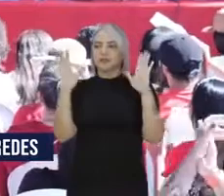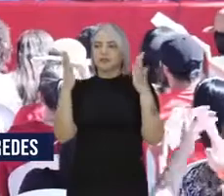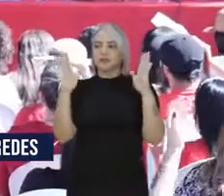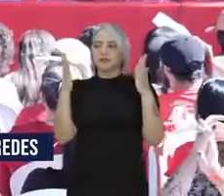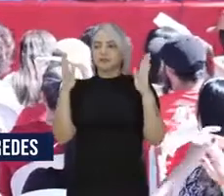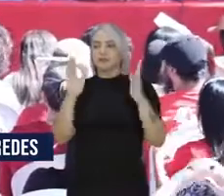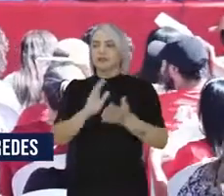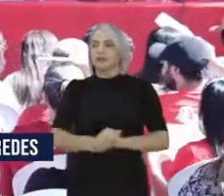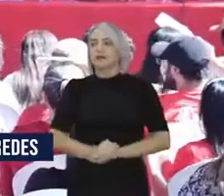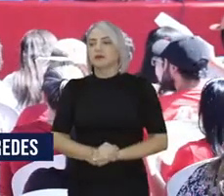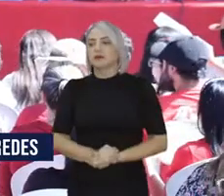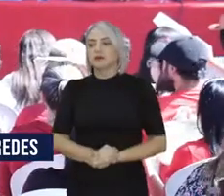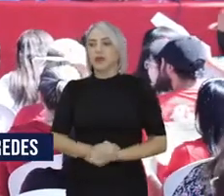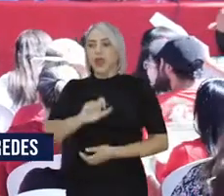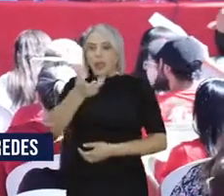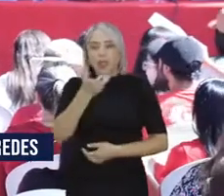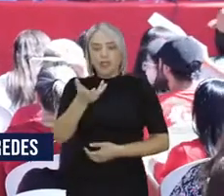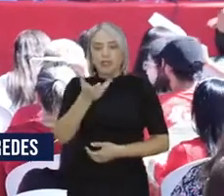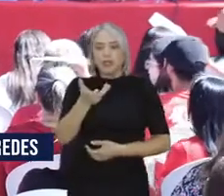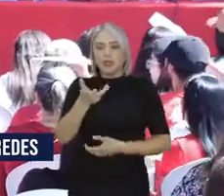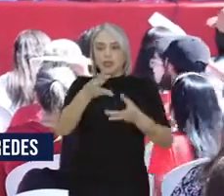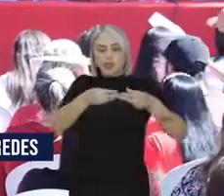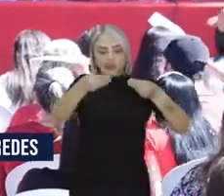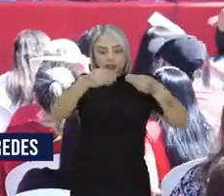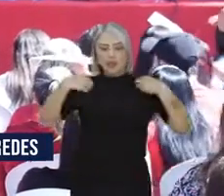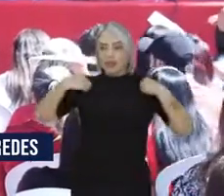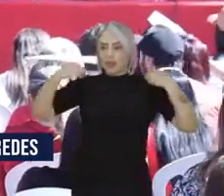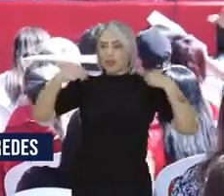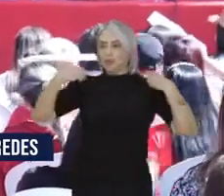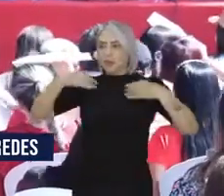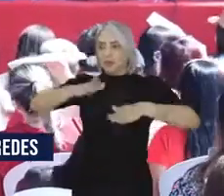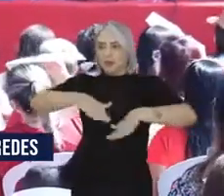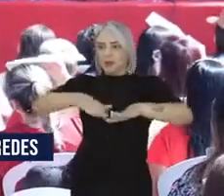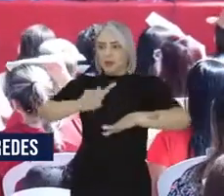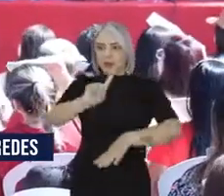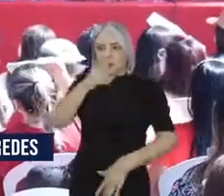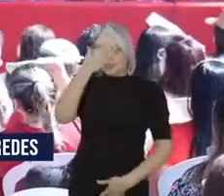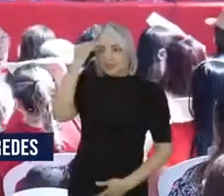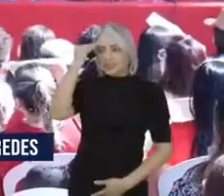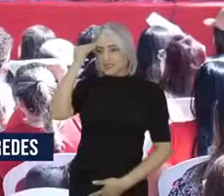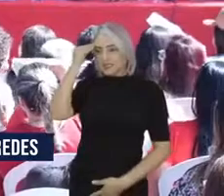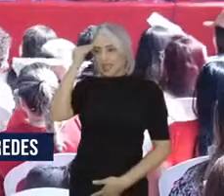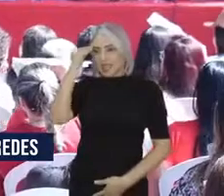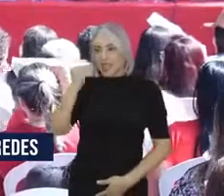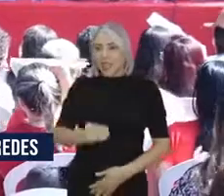Eu queria presentear ele com a camiseta do movimento, para não esquecer, o Heliópolis está com você.